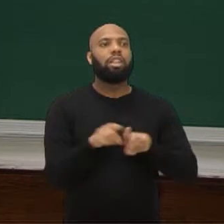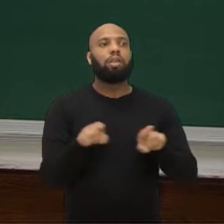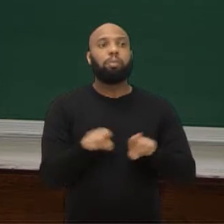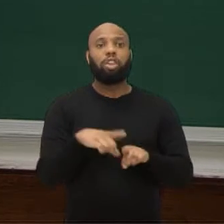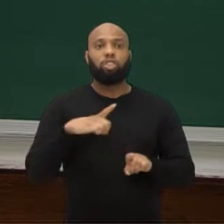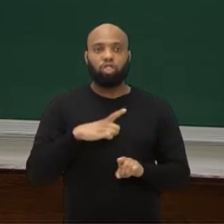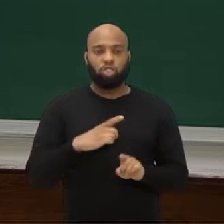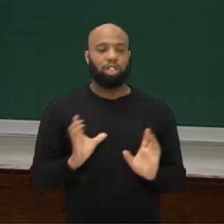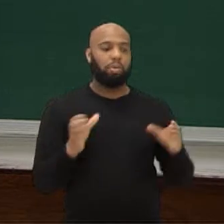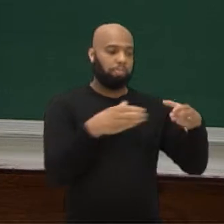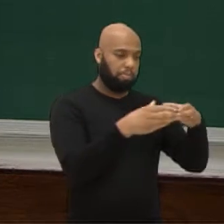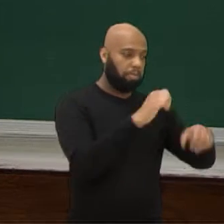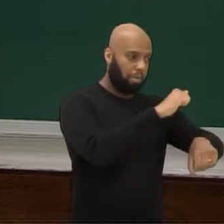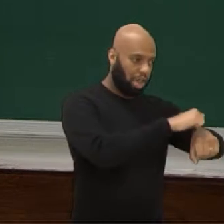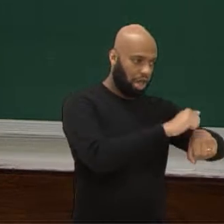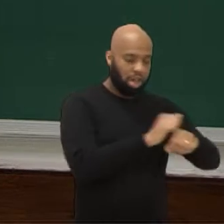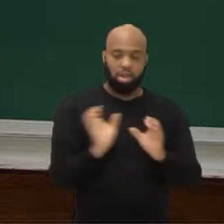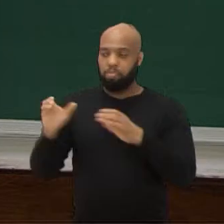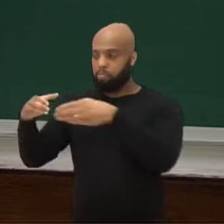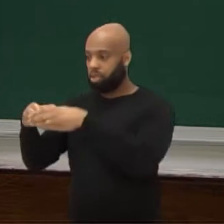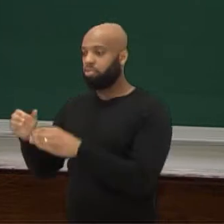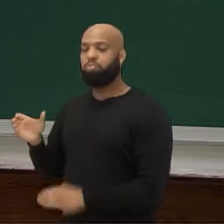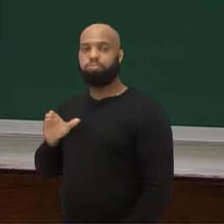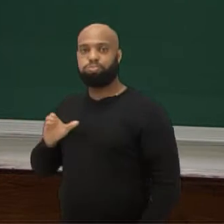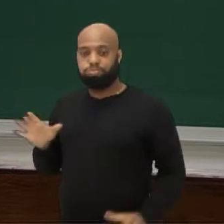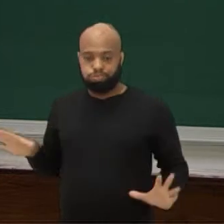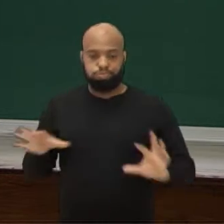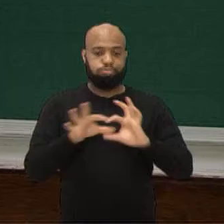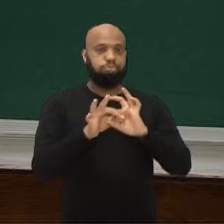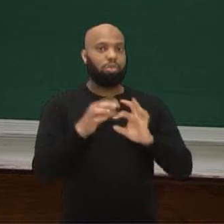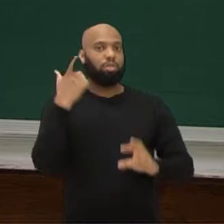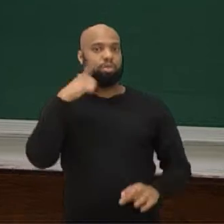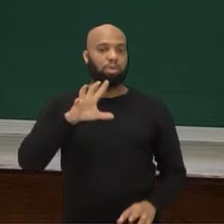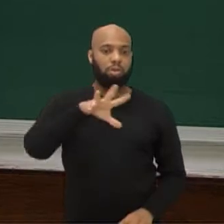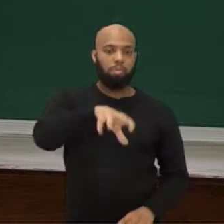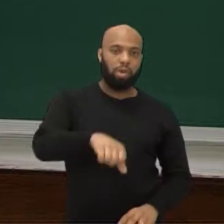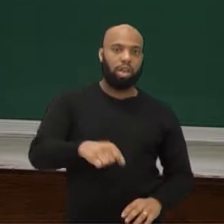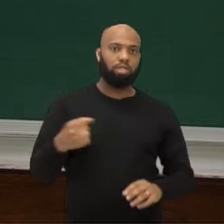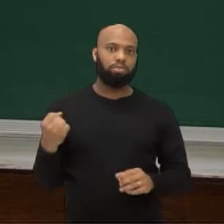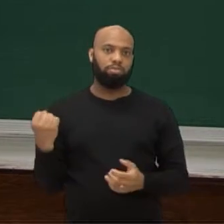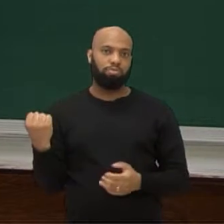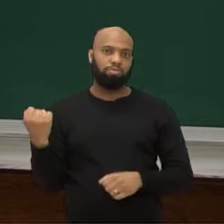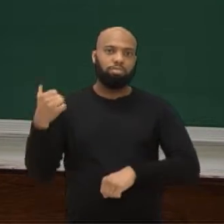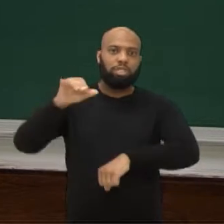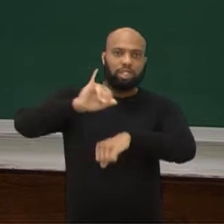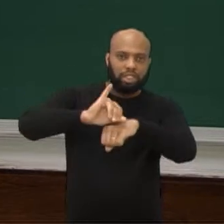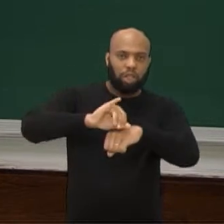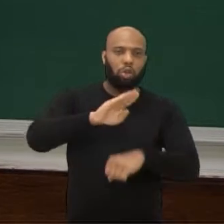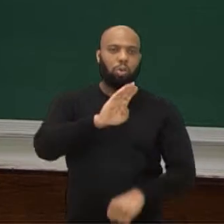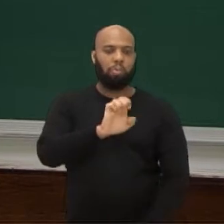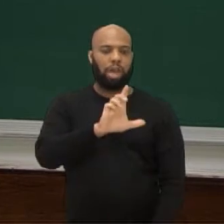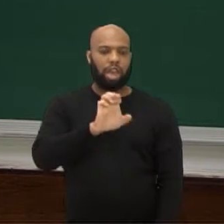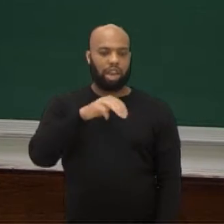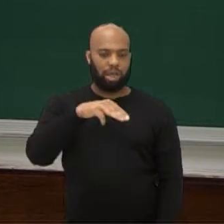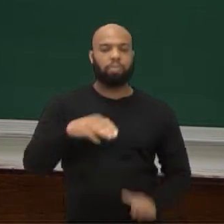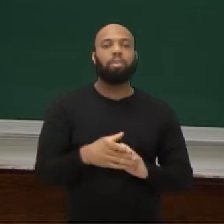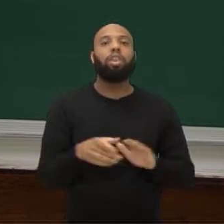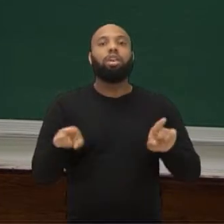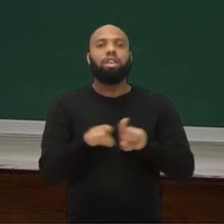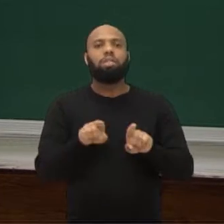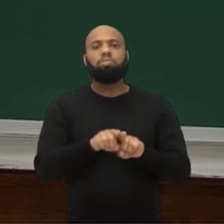ricos e pobres de várias etnias uniram-se e conquistaram Belém. Algo que nós chamamos a atenção na última aula foi